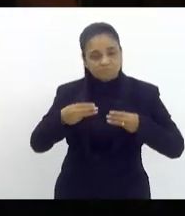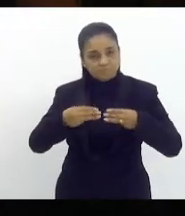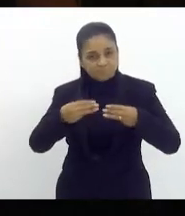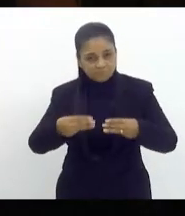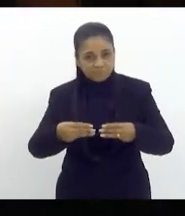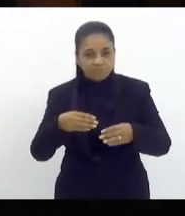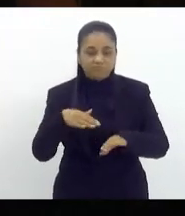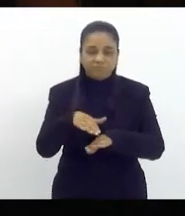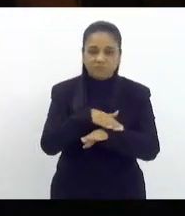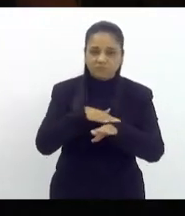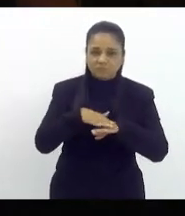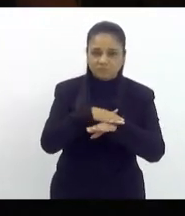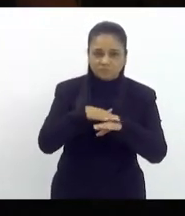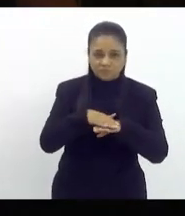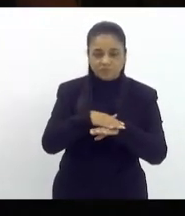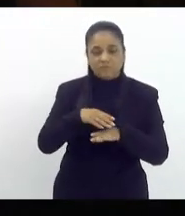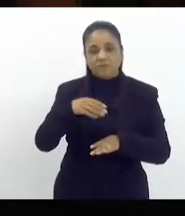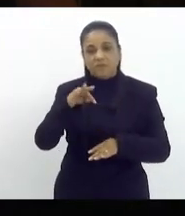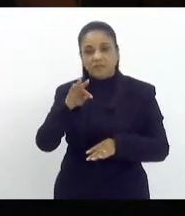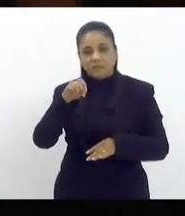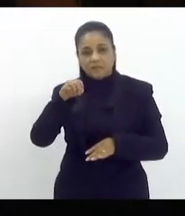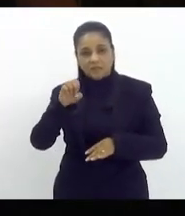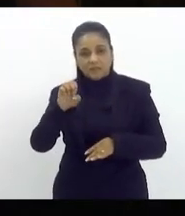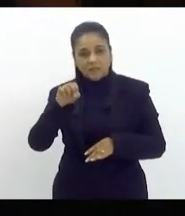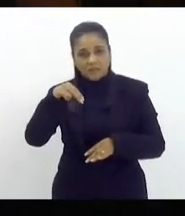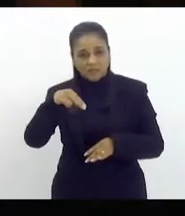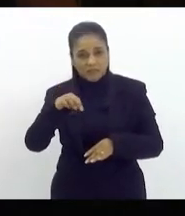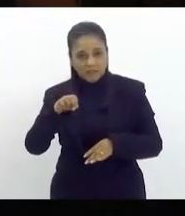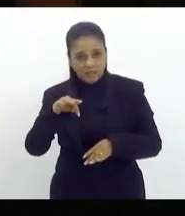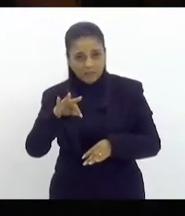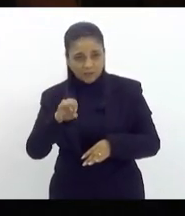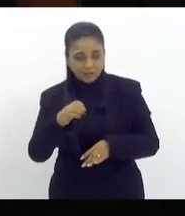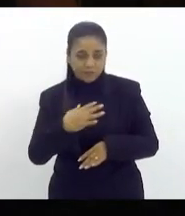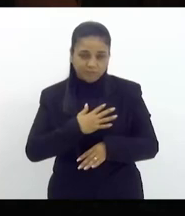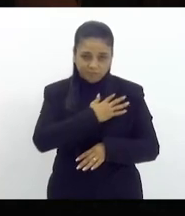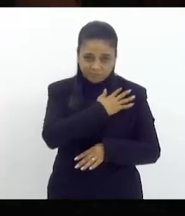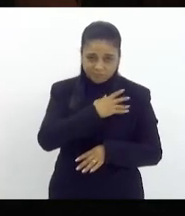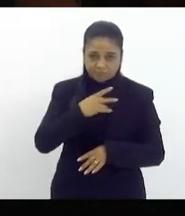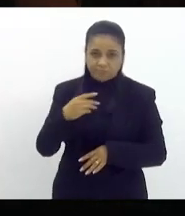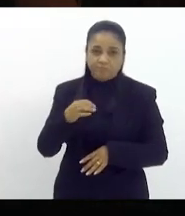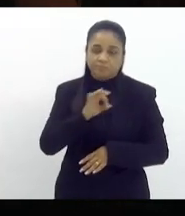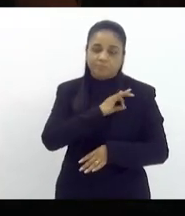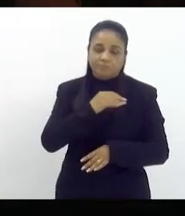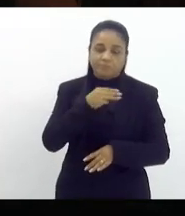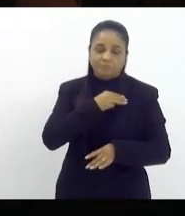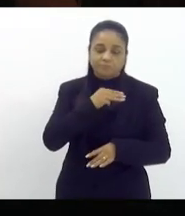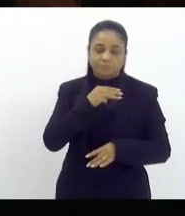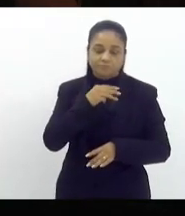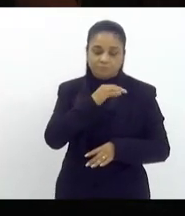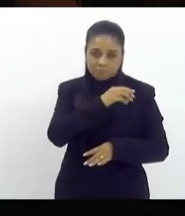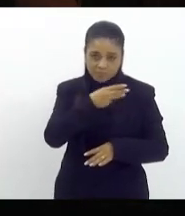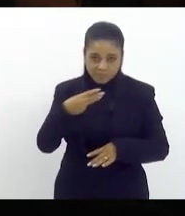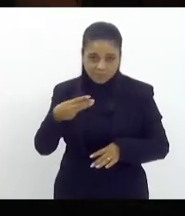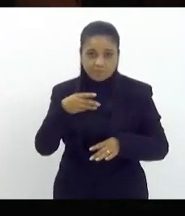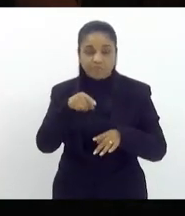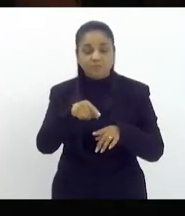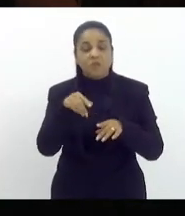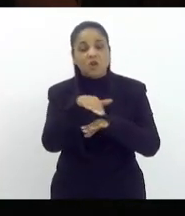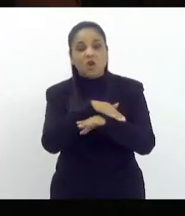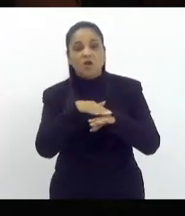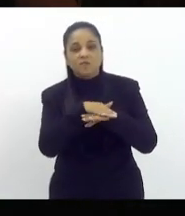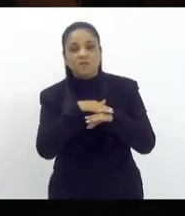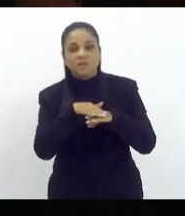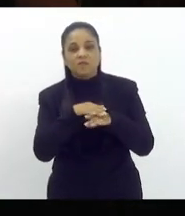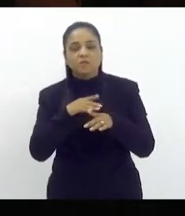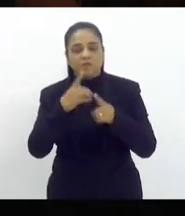atendente da minha preocupação com os dados de violência doméstica no interior e quando essa demanda chegou ao